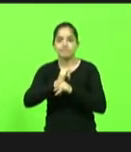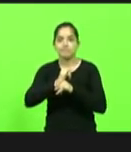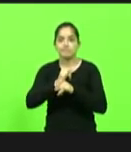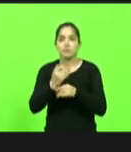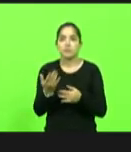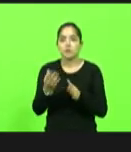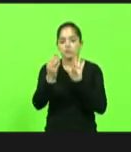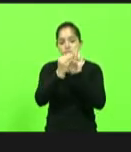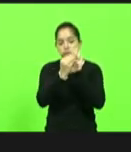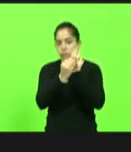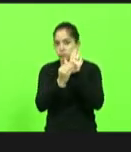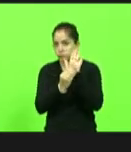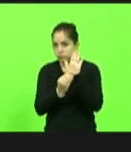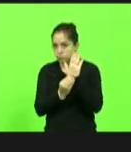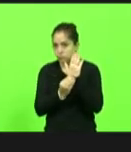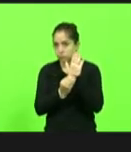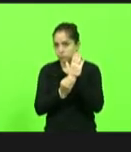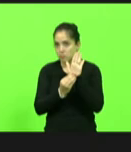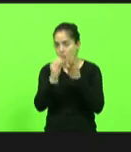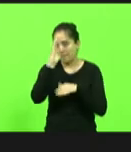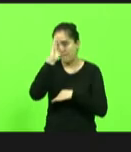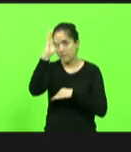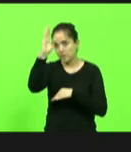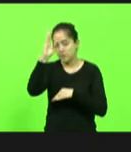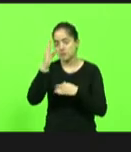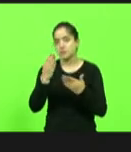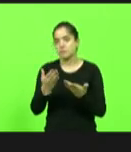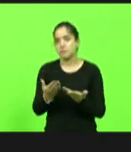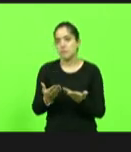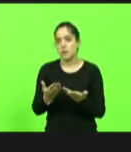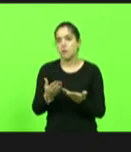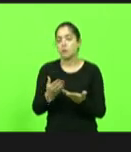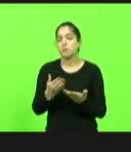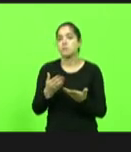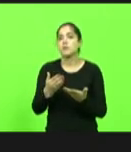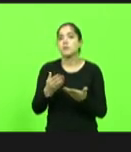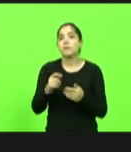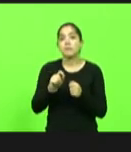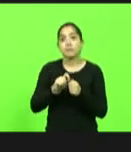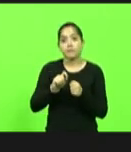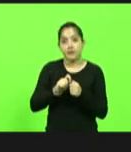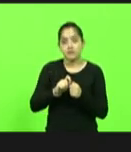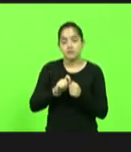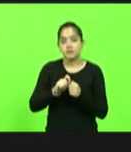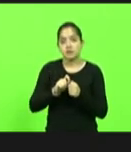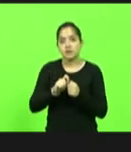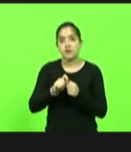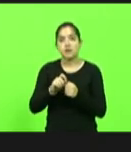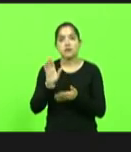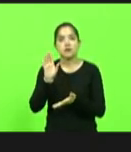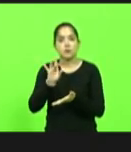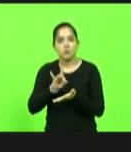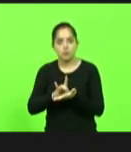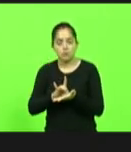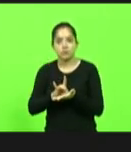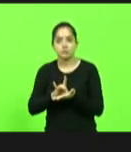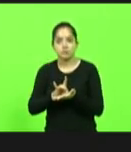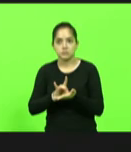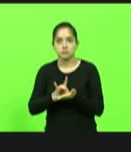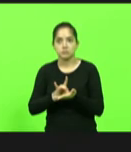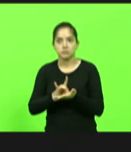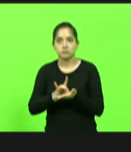como prioridade para a questão da execução e acontecer a